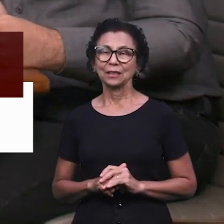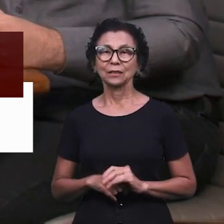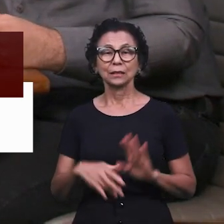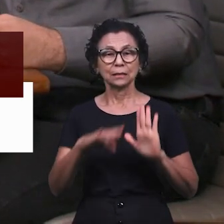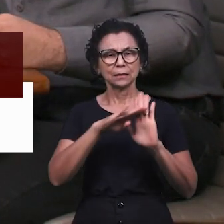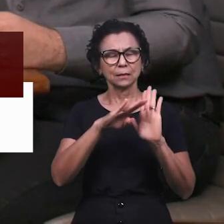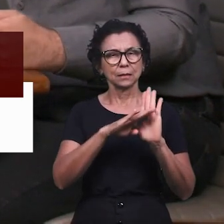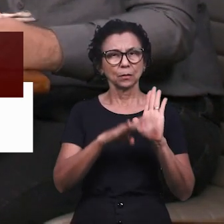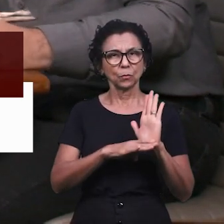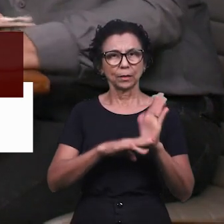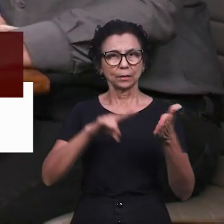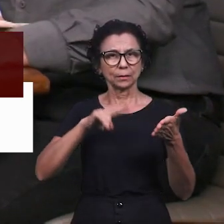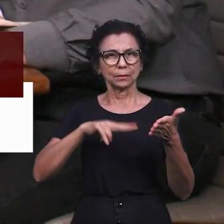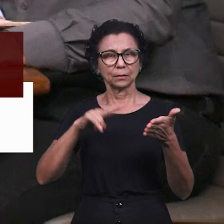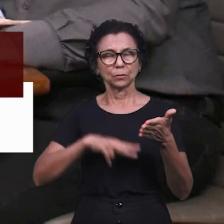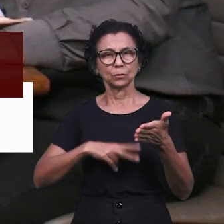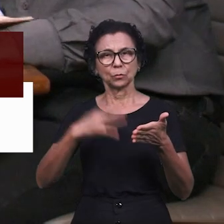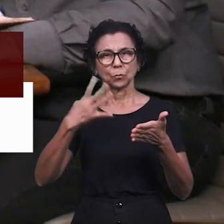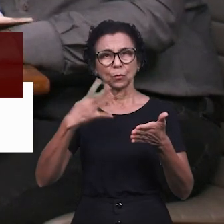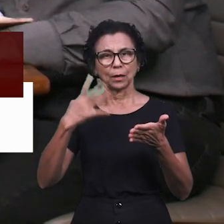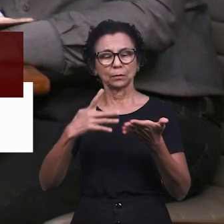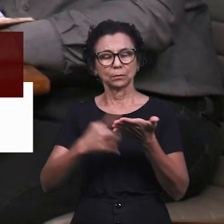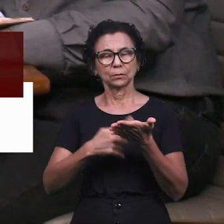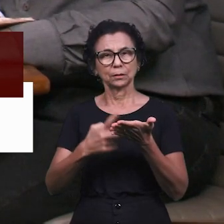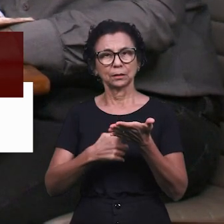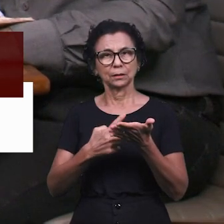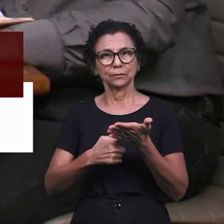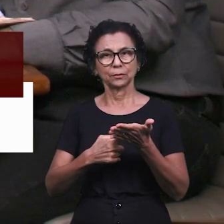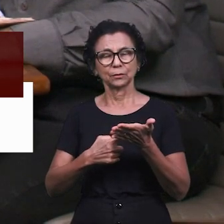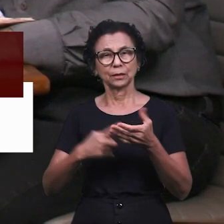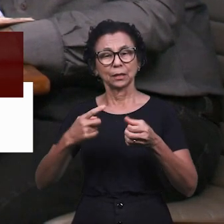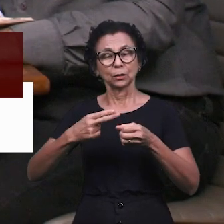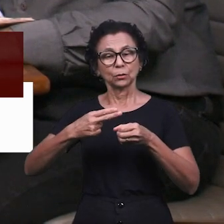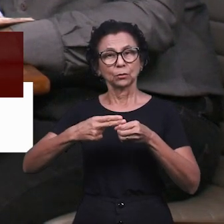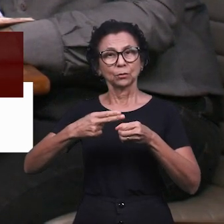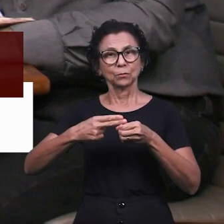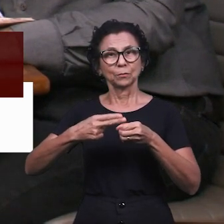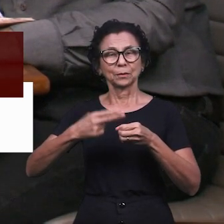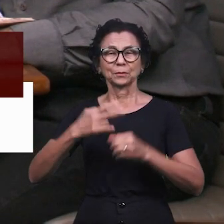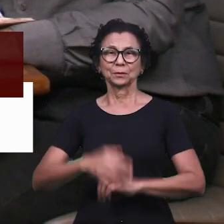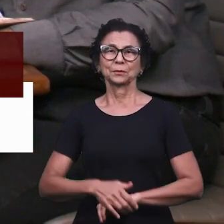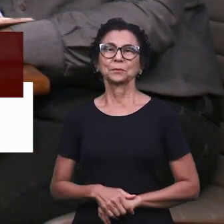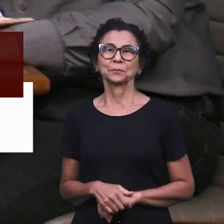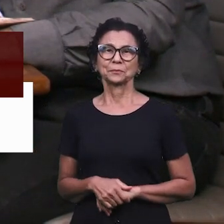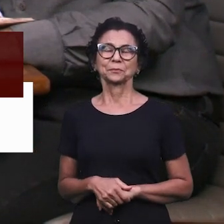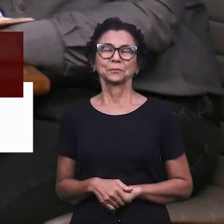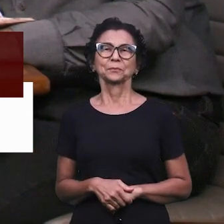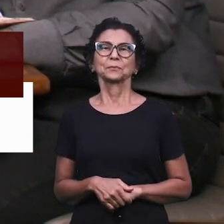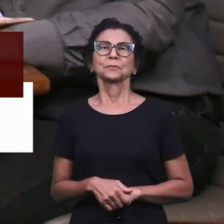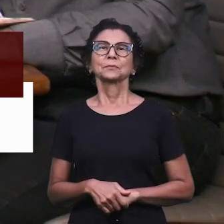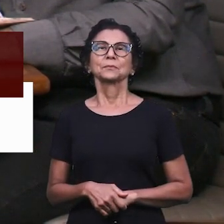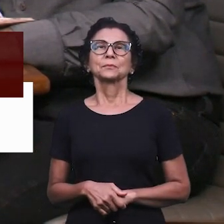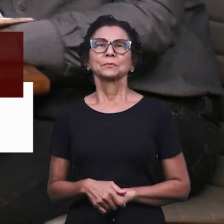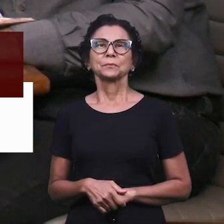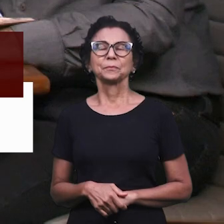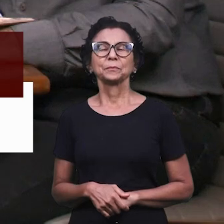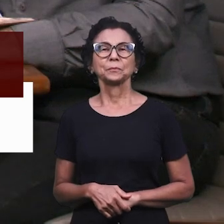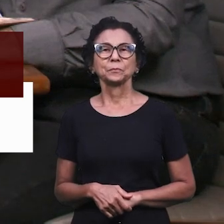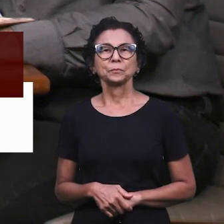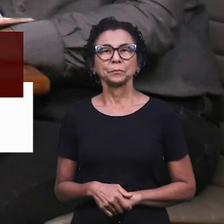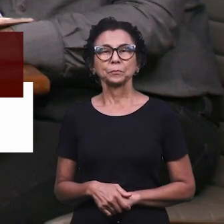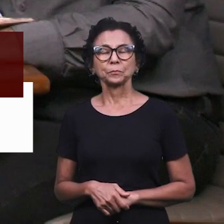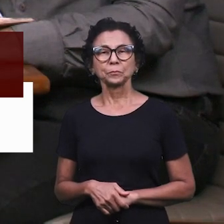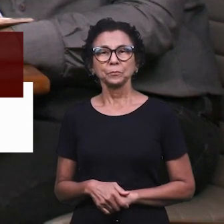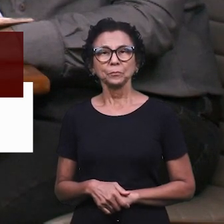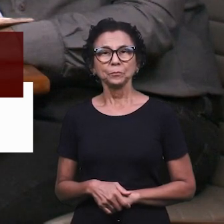sequencial, já estamos no 4º livro da Bíblia, livro de Números. E hoje nós vamos ler o capítulo 5